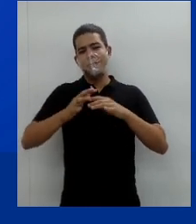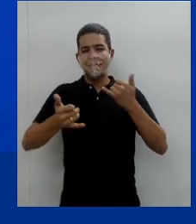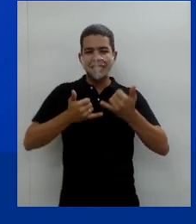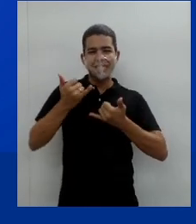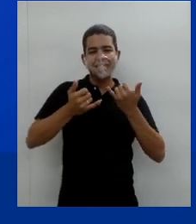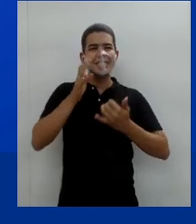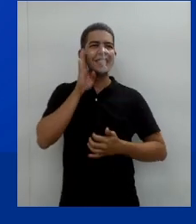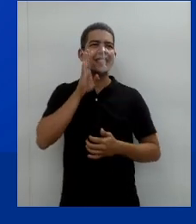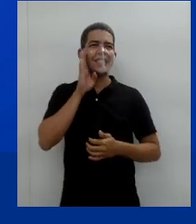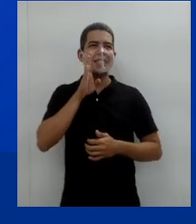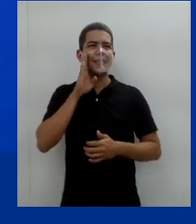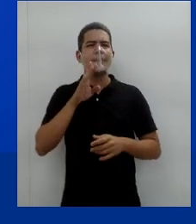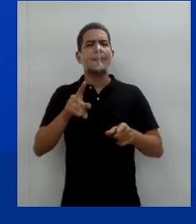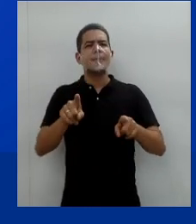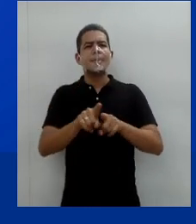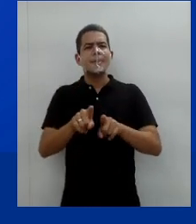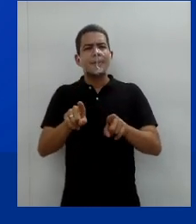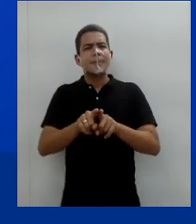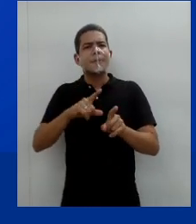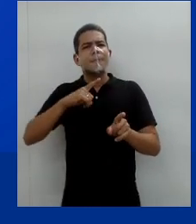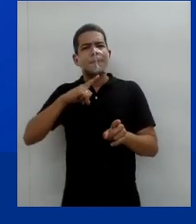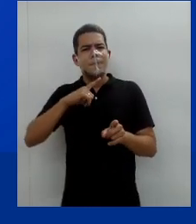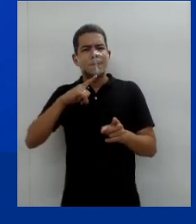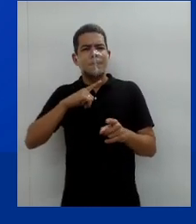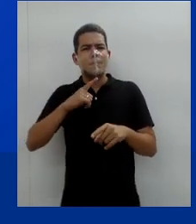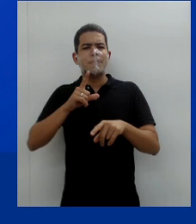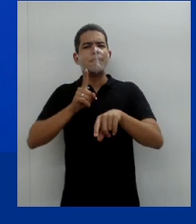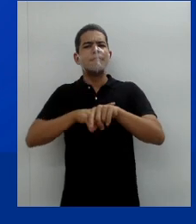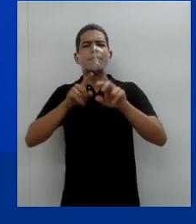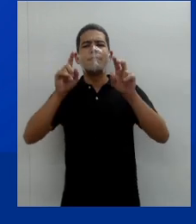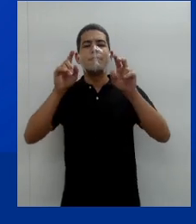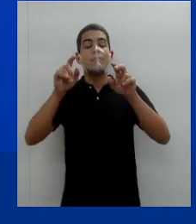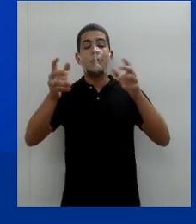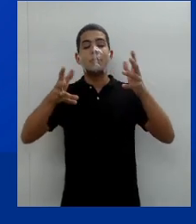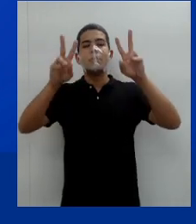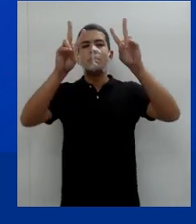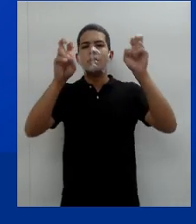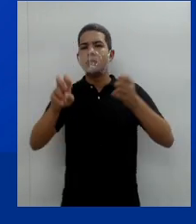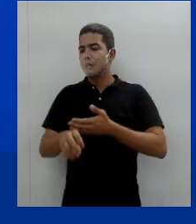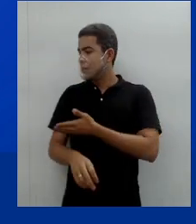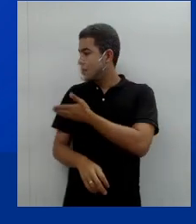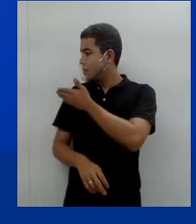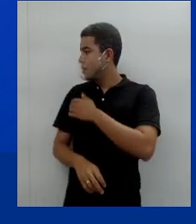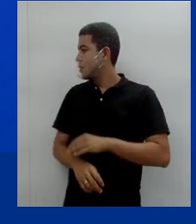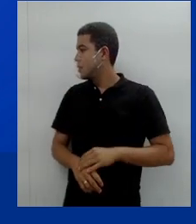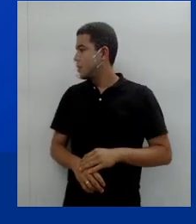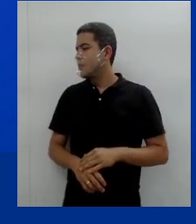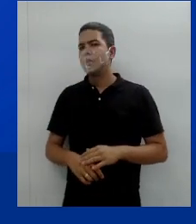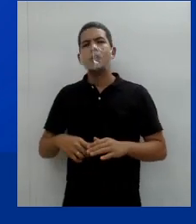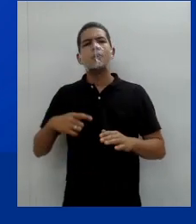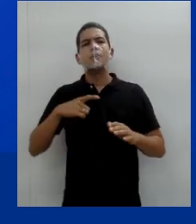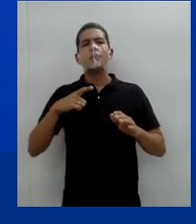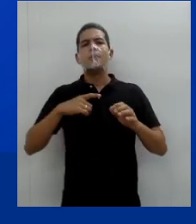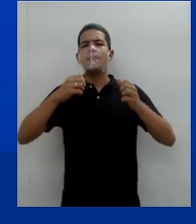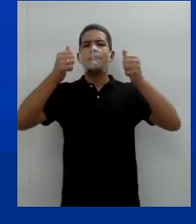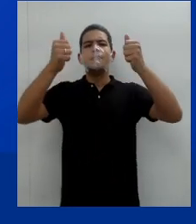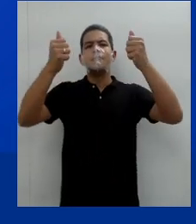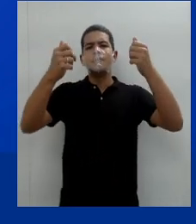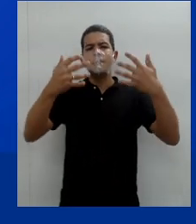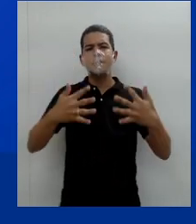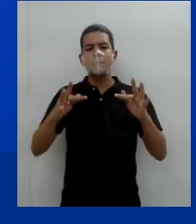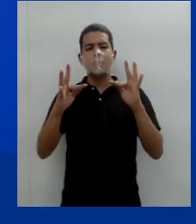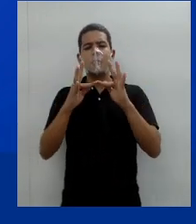divertida. Além disso, tem aí o registro do nosso tema da aula de hoje, representações da função